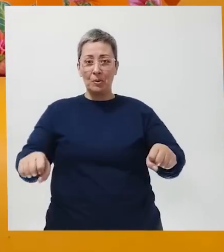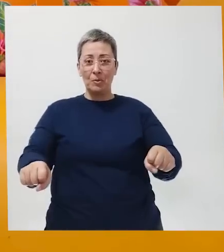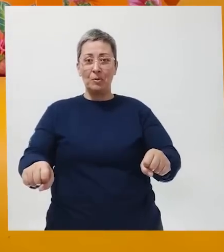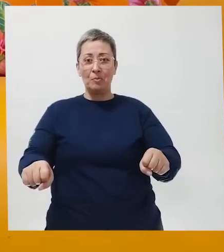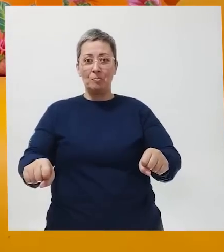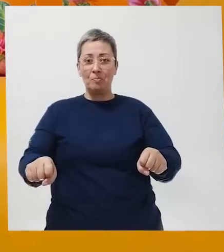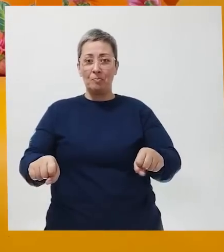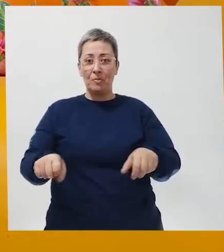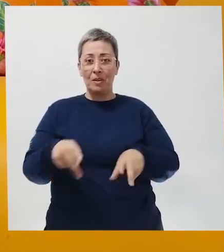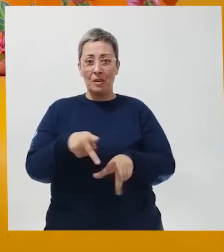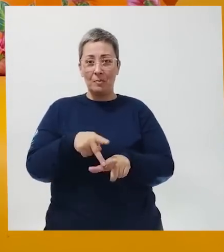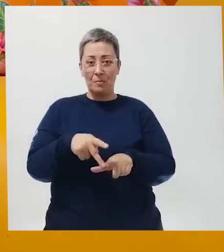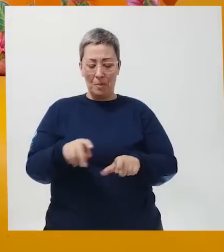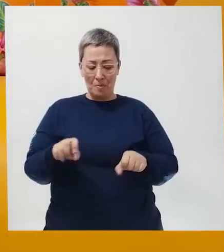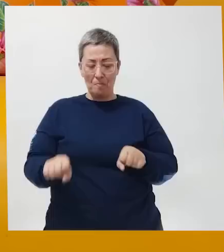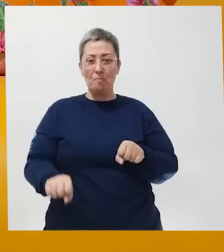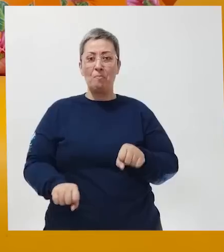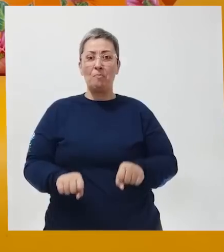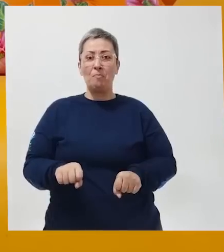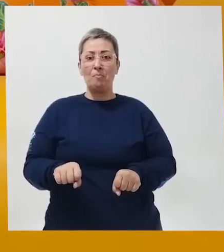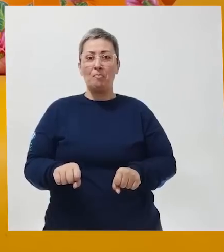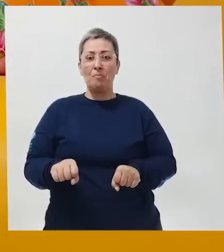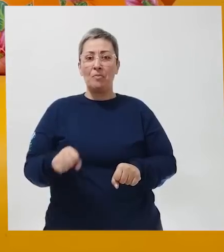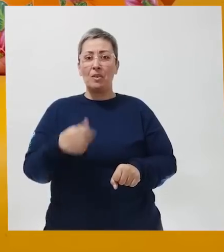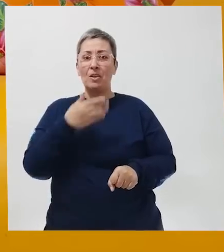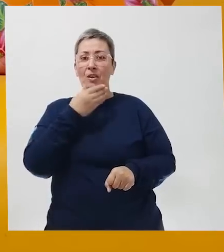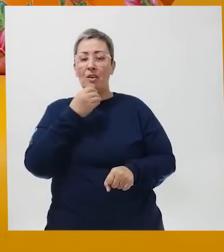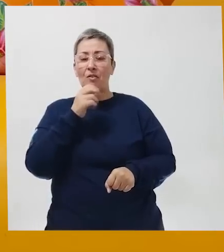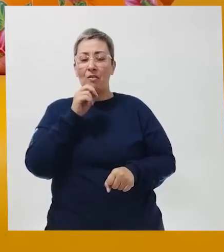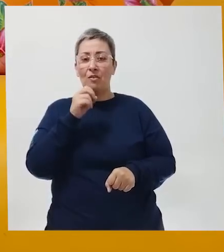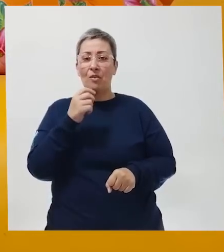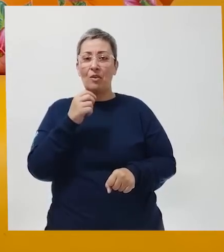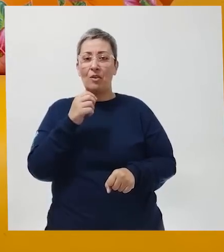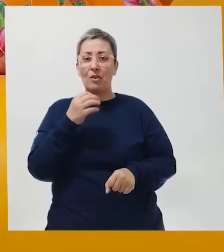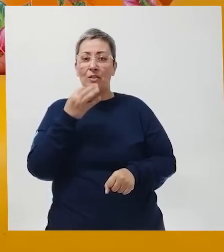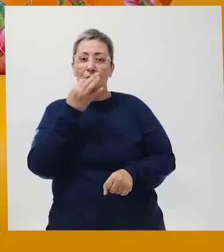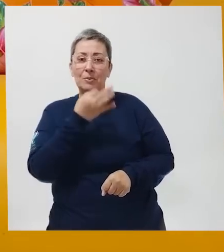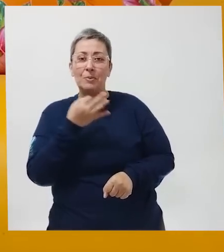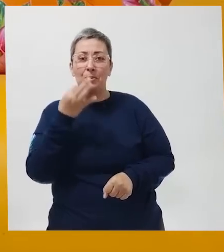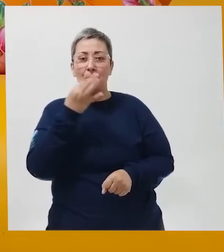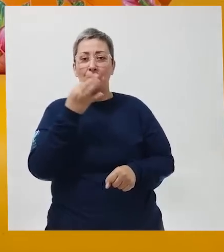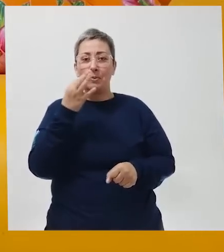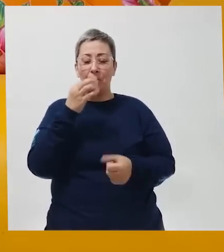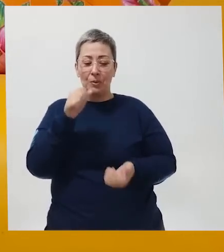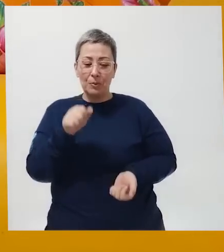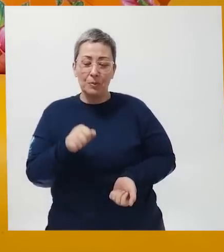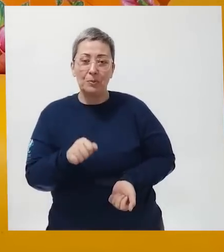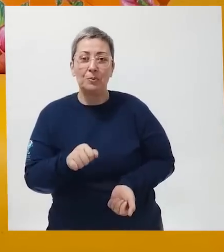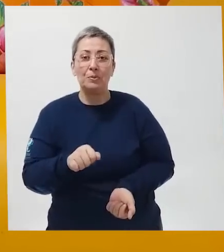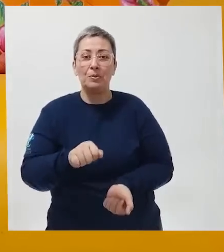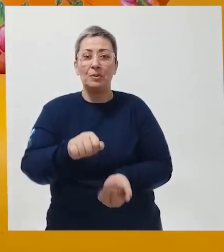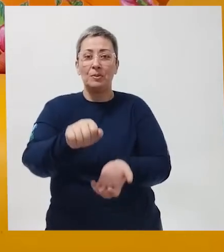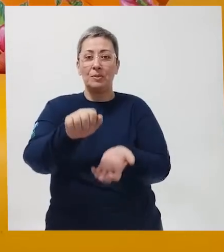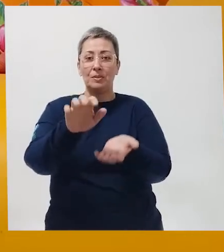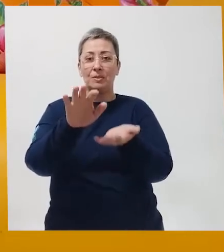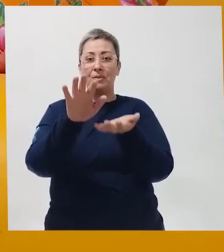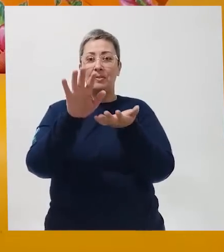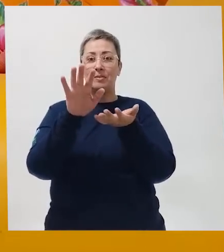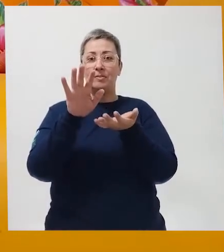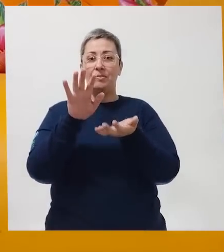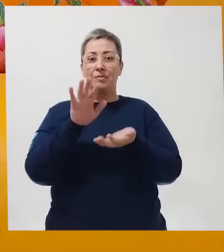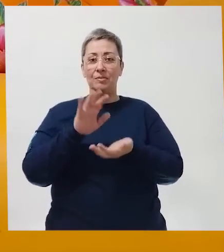equilíbrio. Tino agarra o guidão, firma os pés nos pedais e o avô assobia com